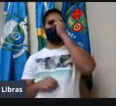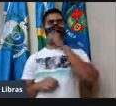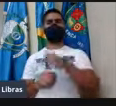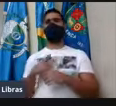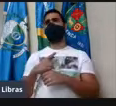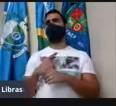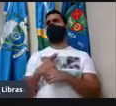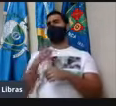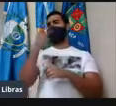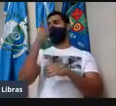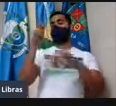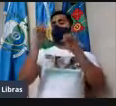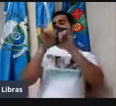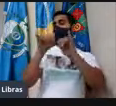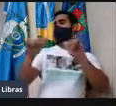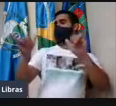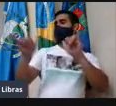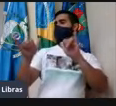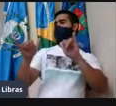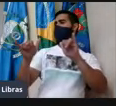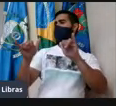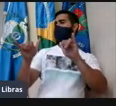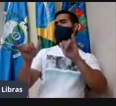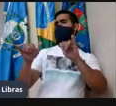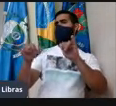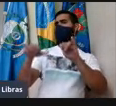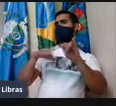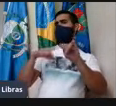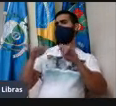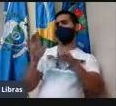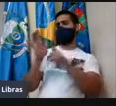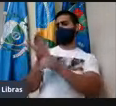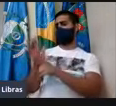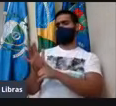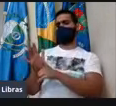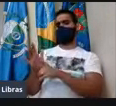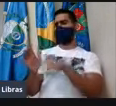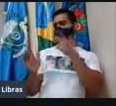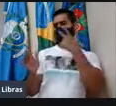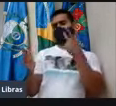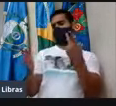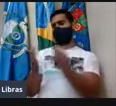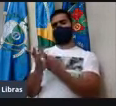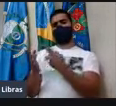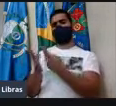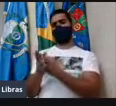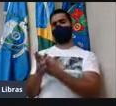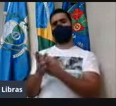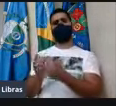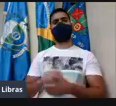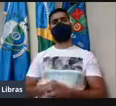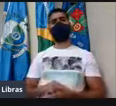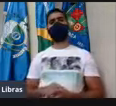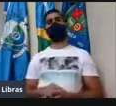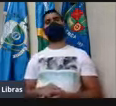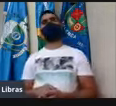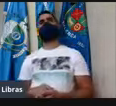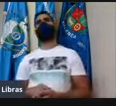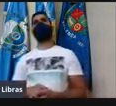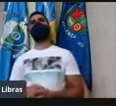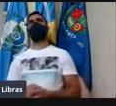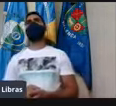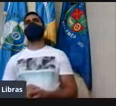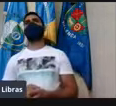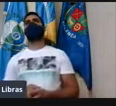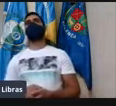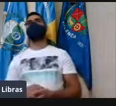foram repassadas aqui pela casa, primeiro para já de antemão dizer que toda vez que o senhor vier aqui